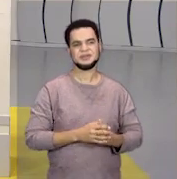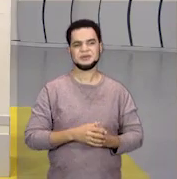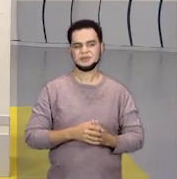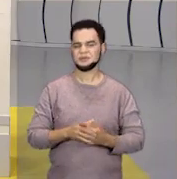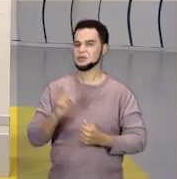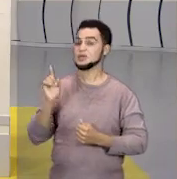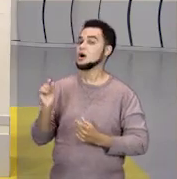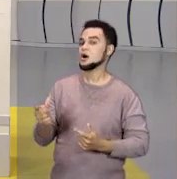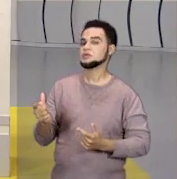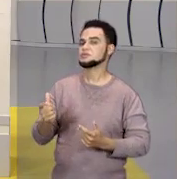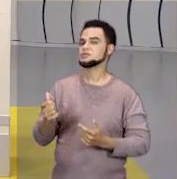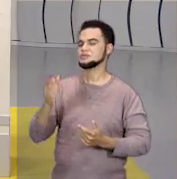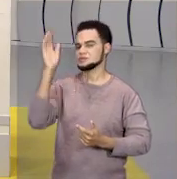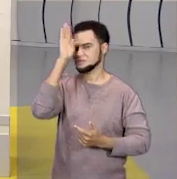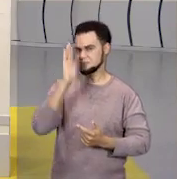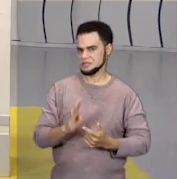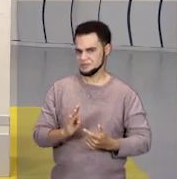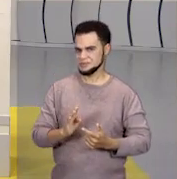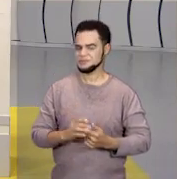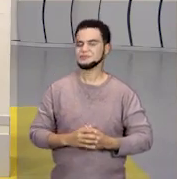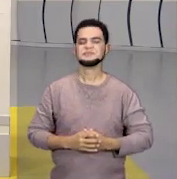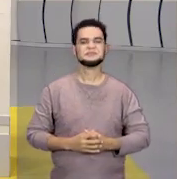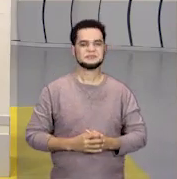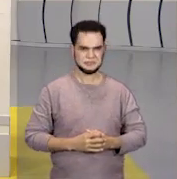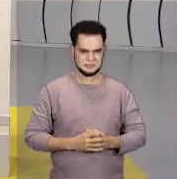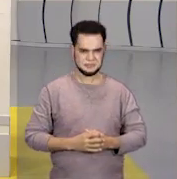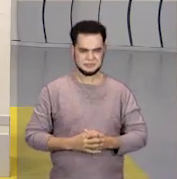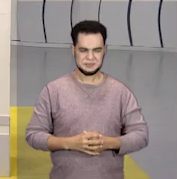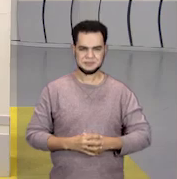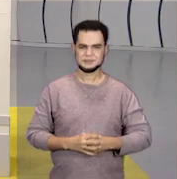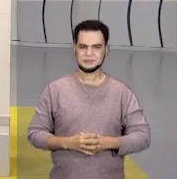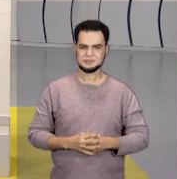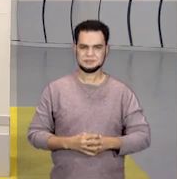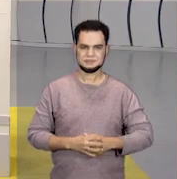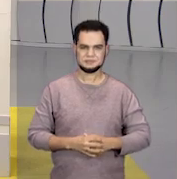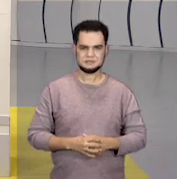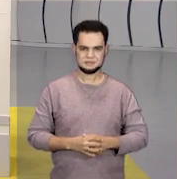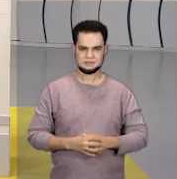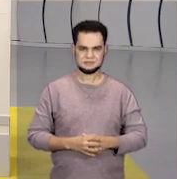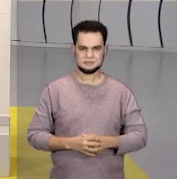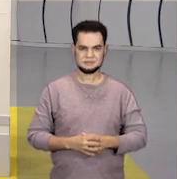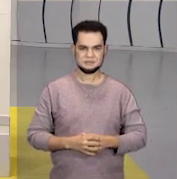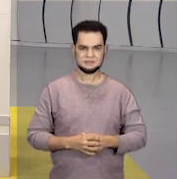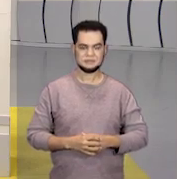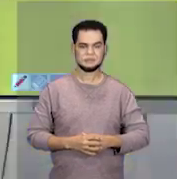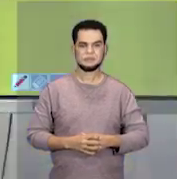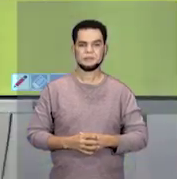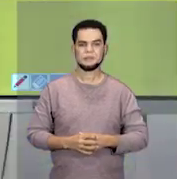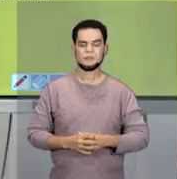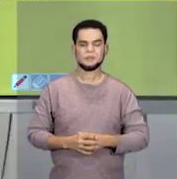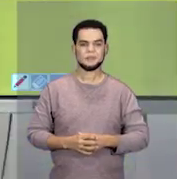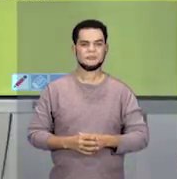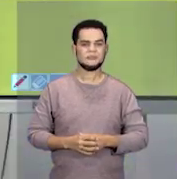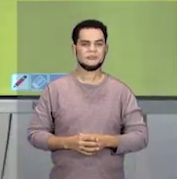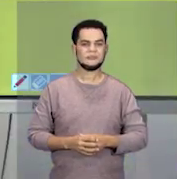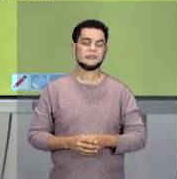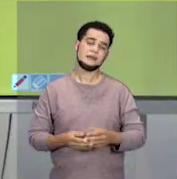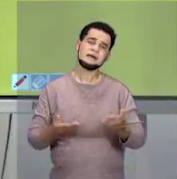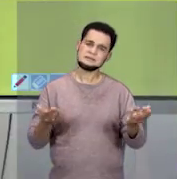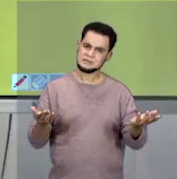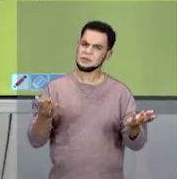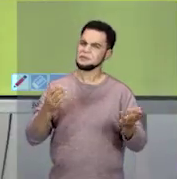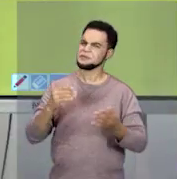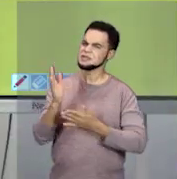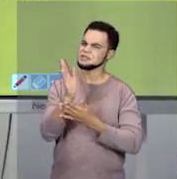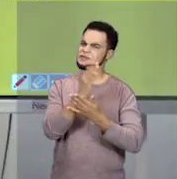no Brasil. Tranquilo, gente? Bom, a gente consegue, então, por meio dessa divisão que